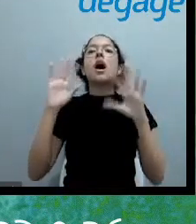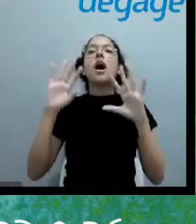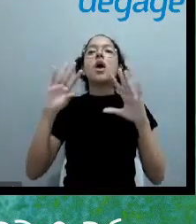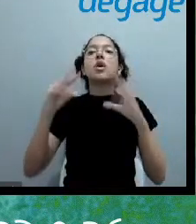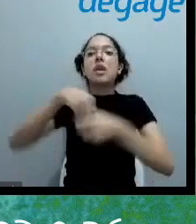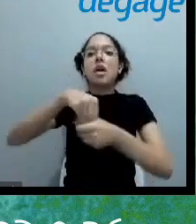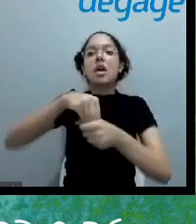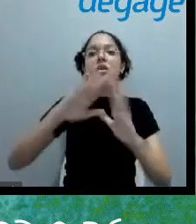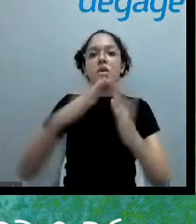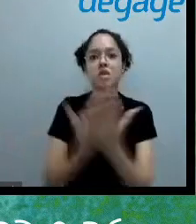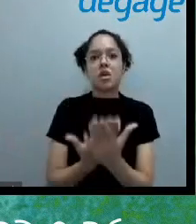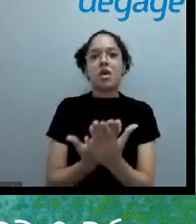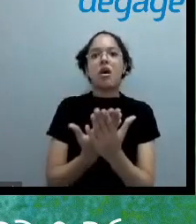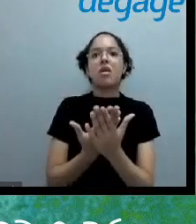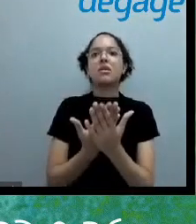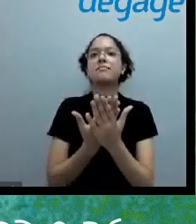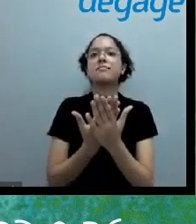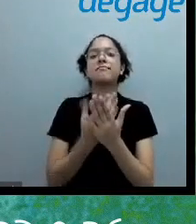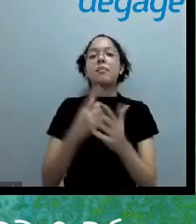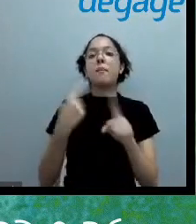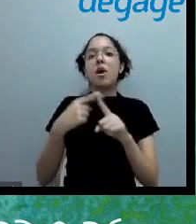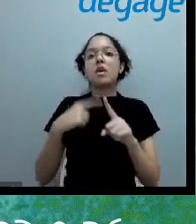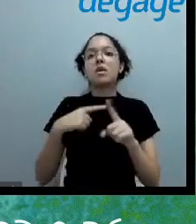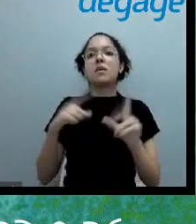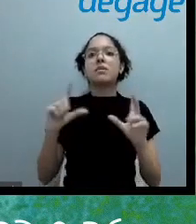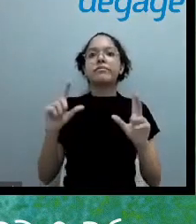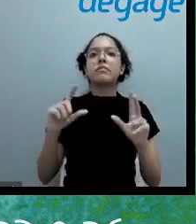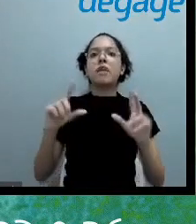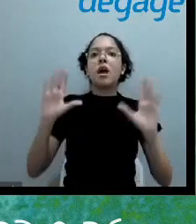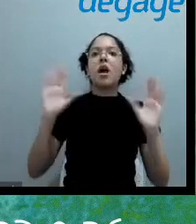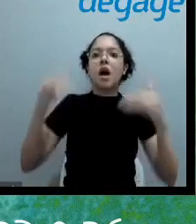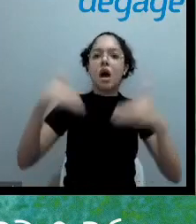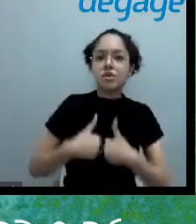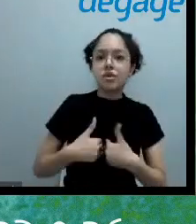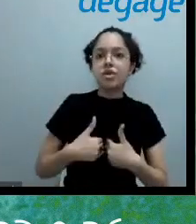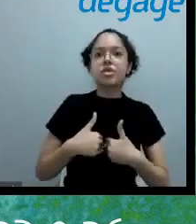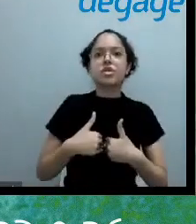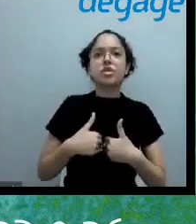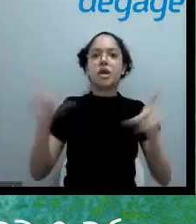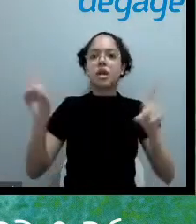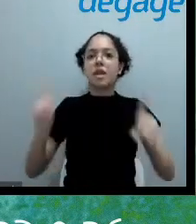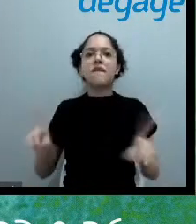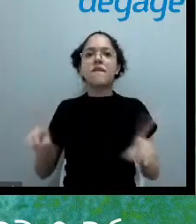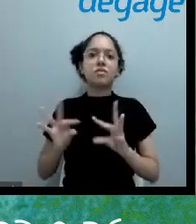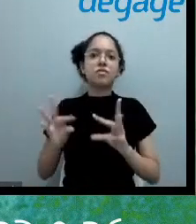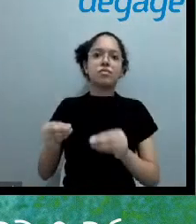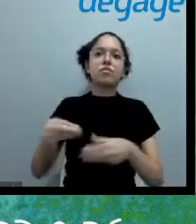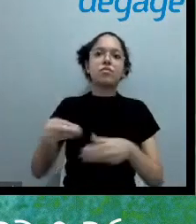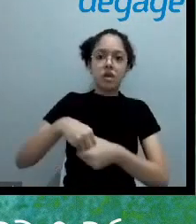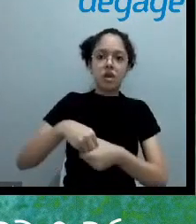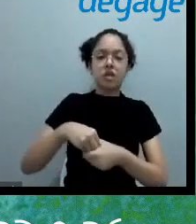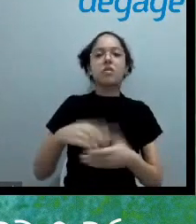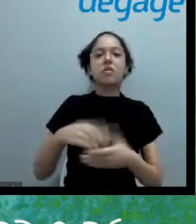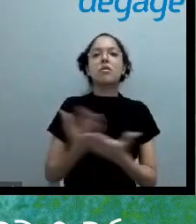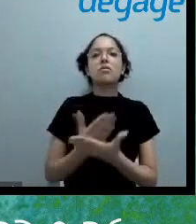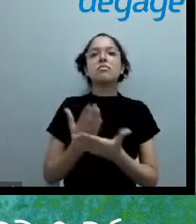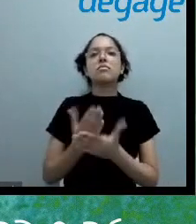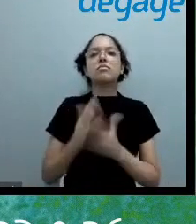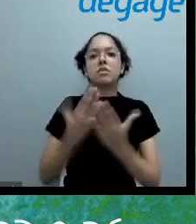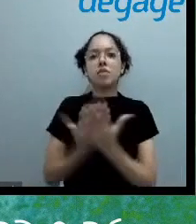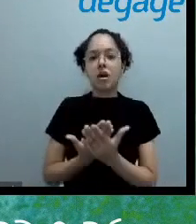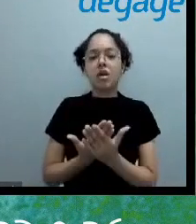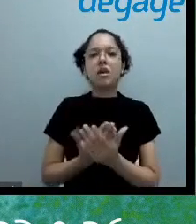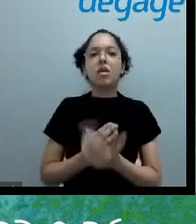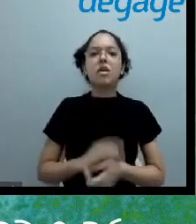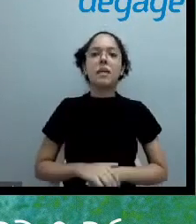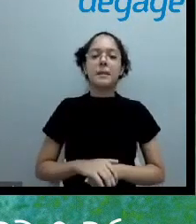de diferenças, sejam elas quais forem. Ao dedicar minha dissertação aos malucos, não me refiro apenas aos indivíduos que